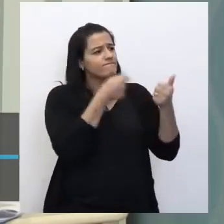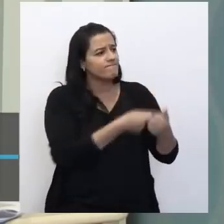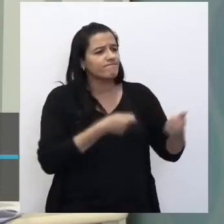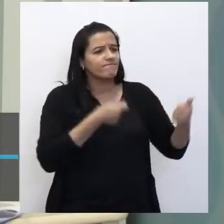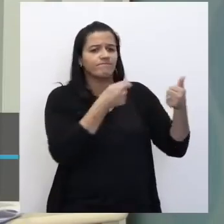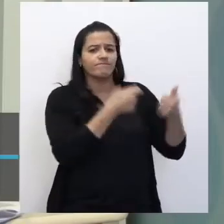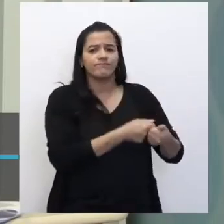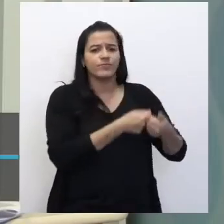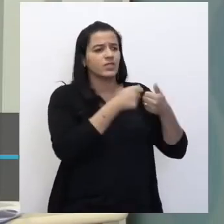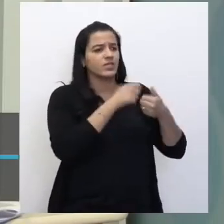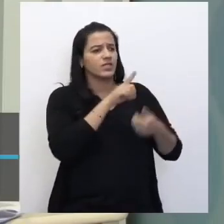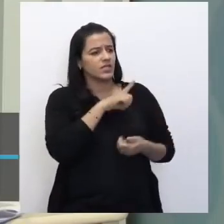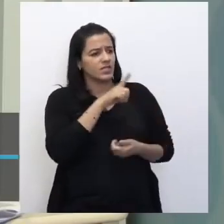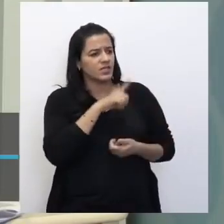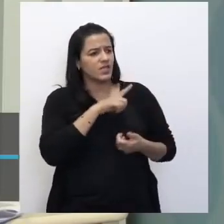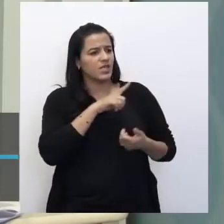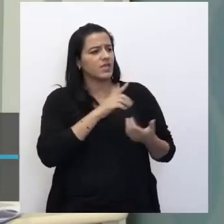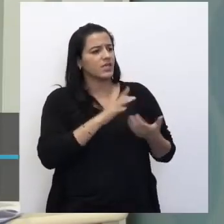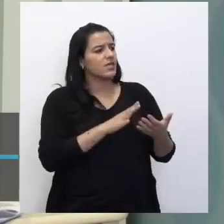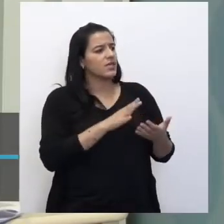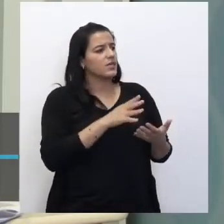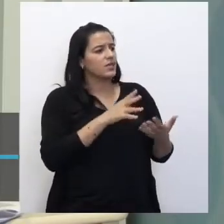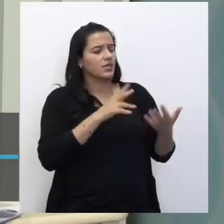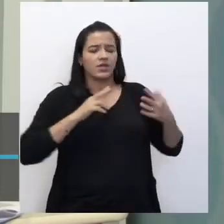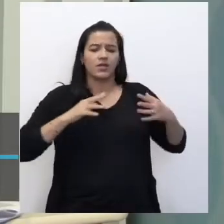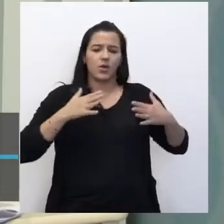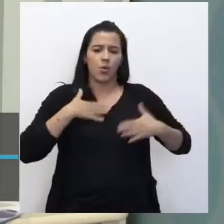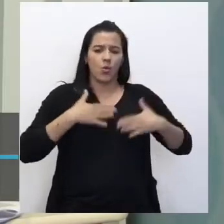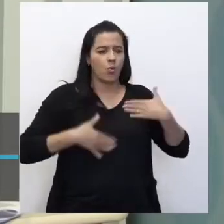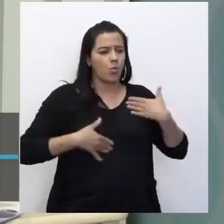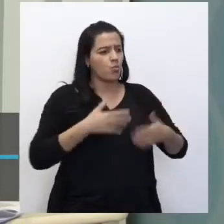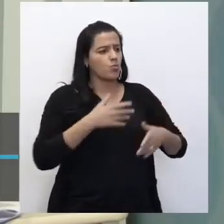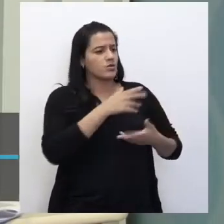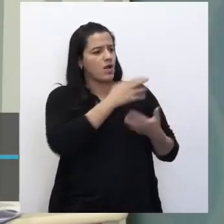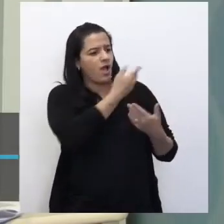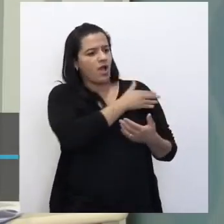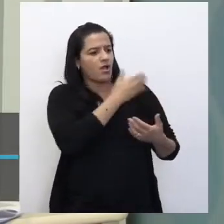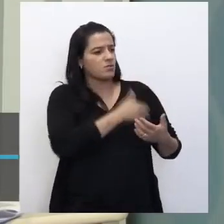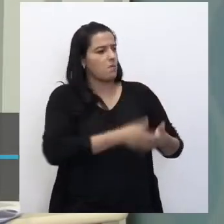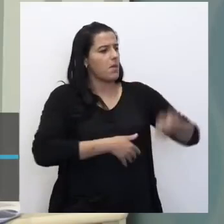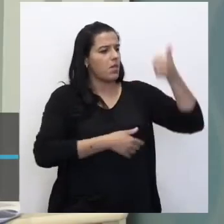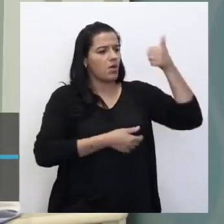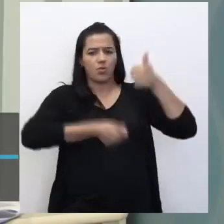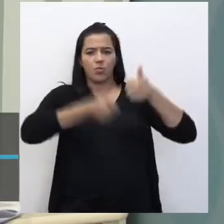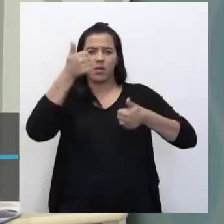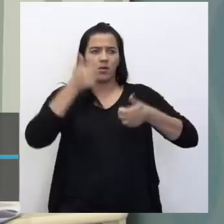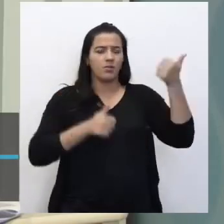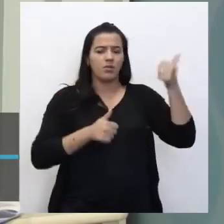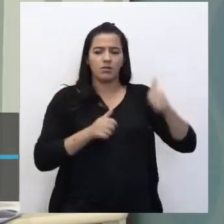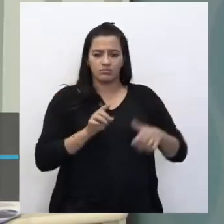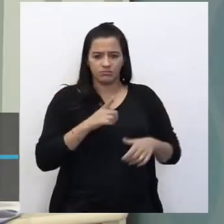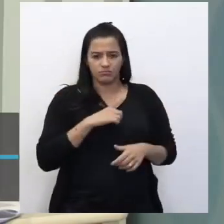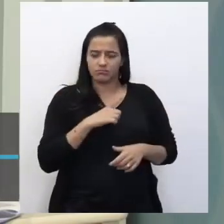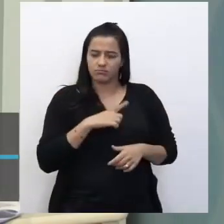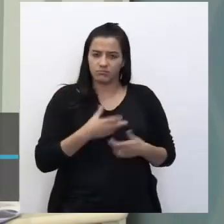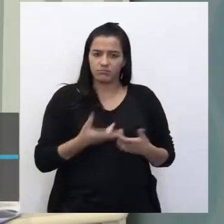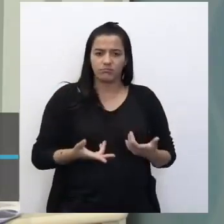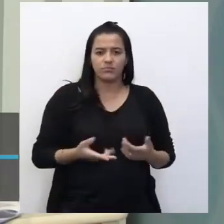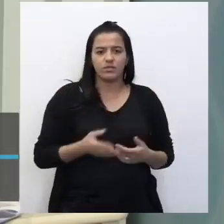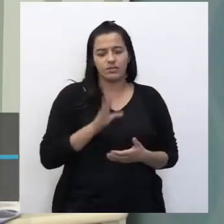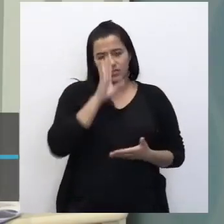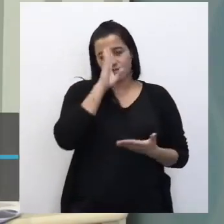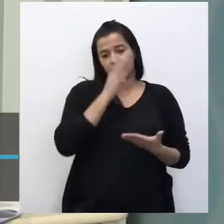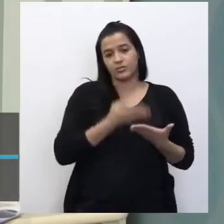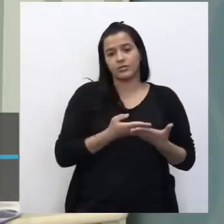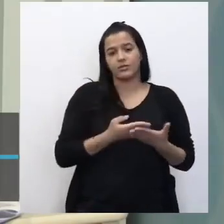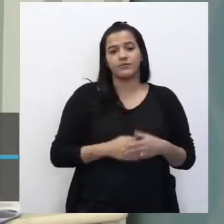que existem raças que são melhores do que outras. E aí fizeram, então, este desenho que está na tela